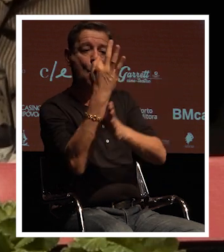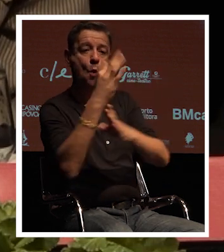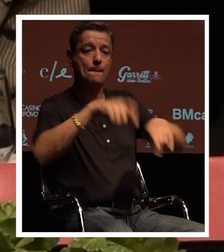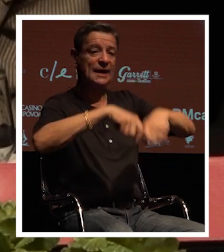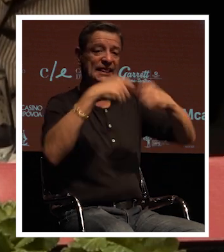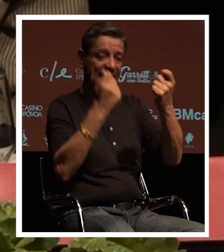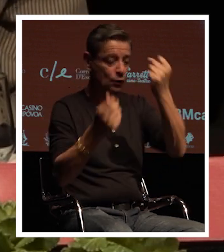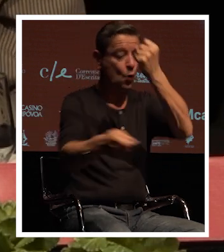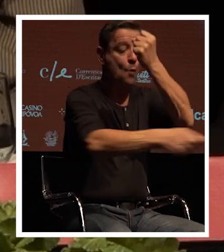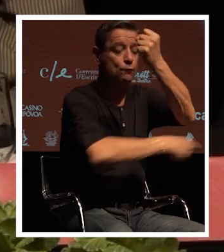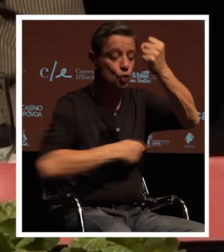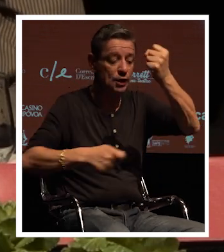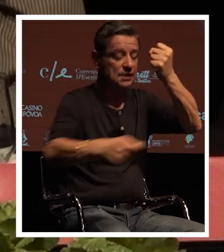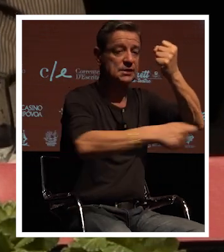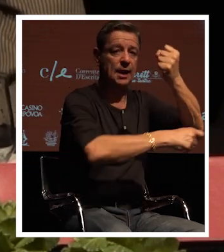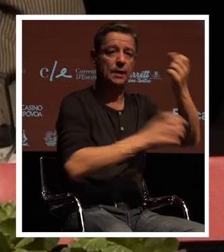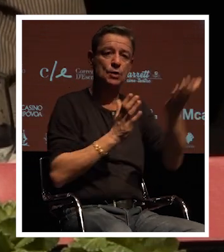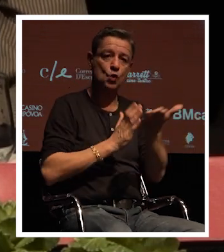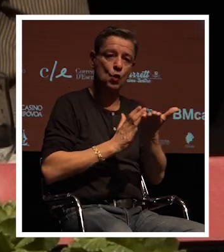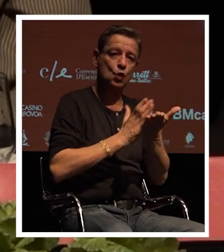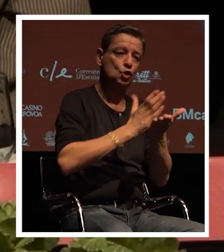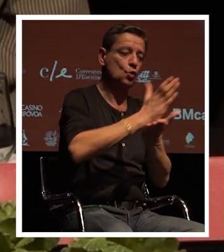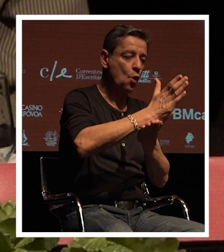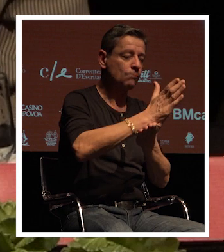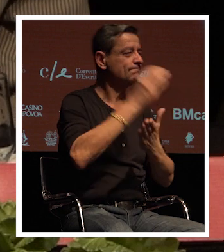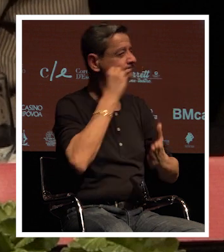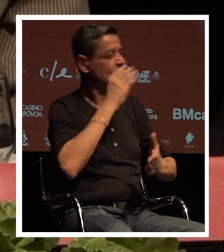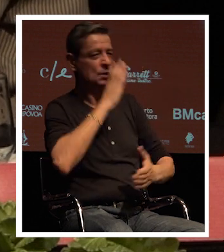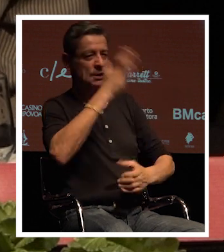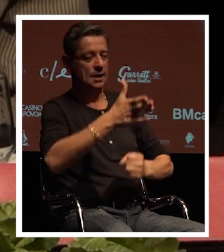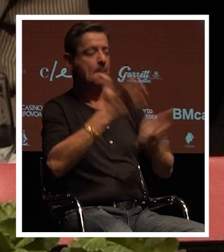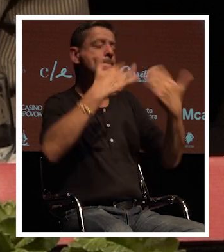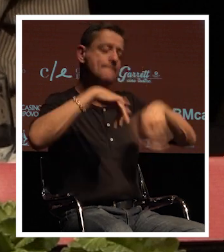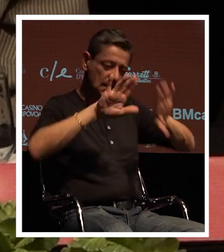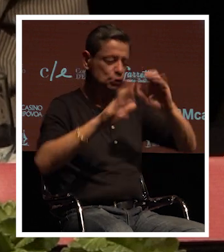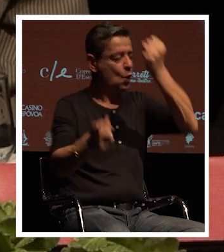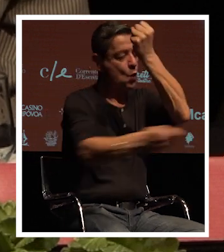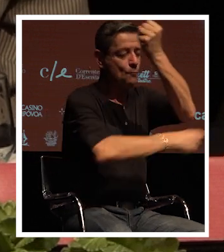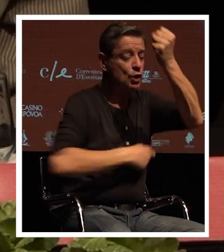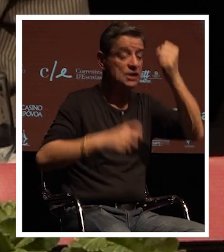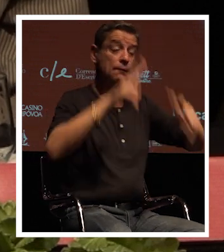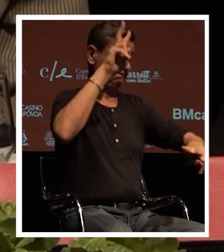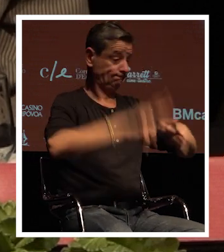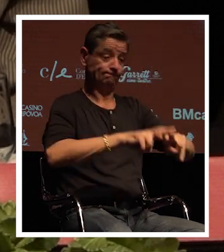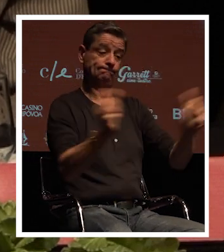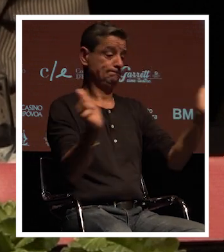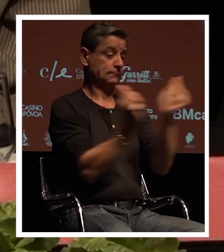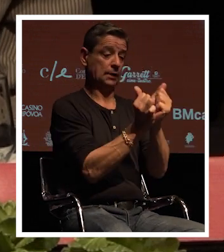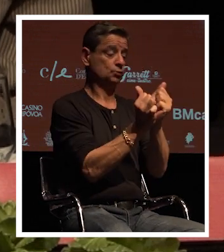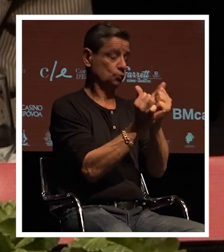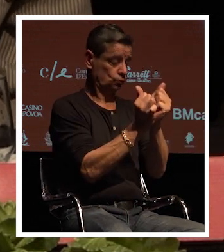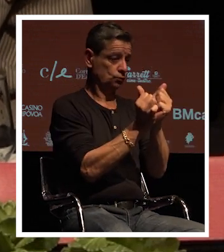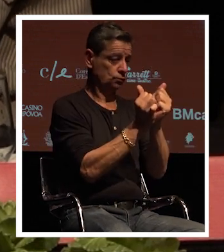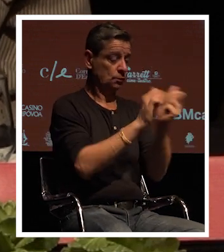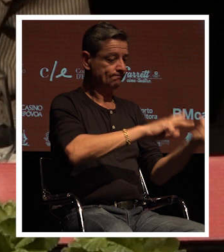tempo mas continuou a dizer-se comunista não do partido mas comunista foi preso como muitos outros foi